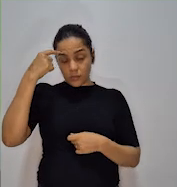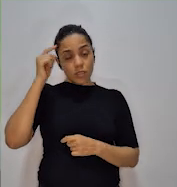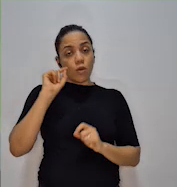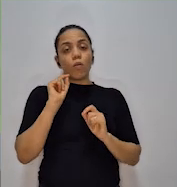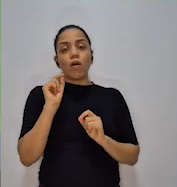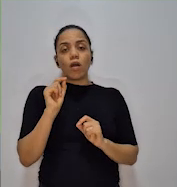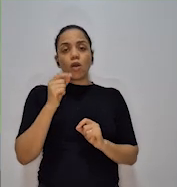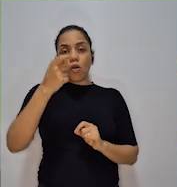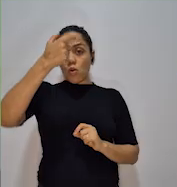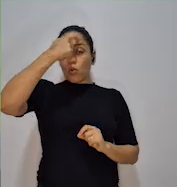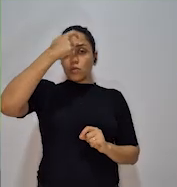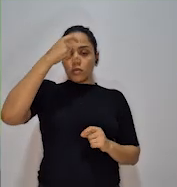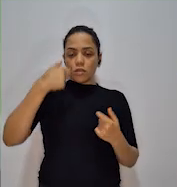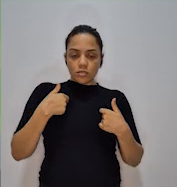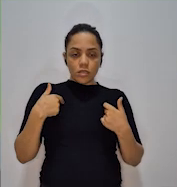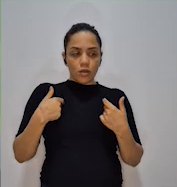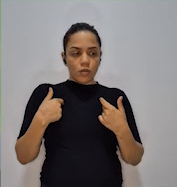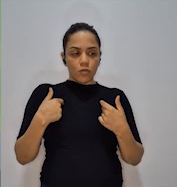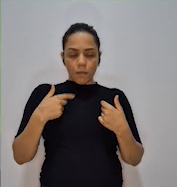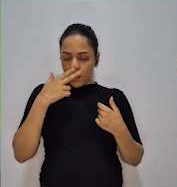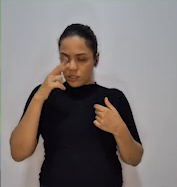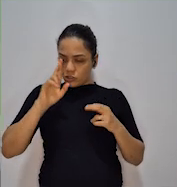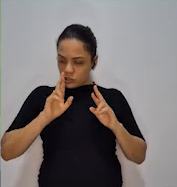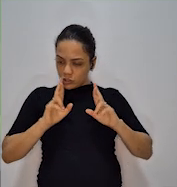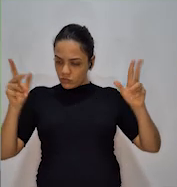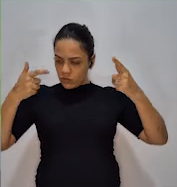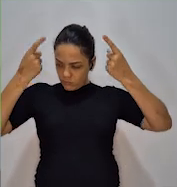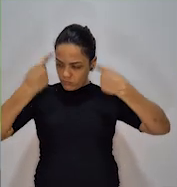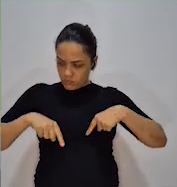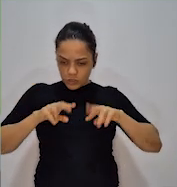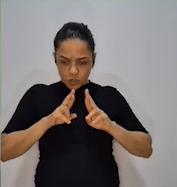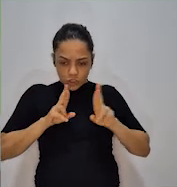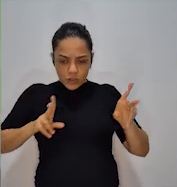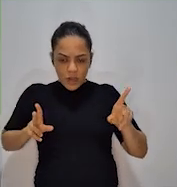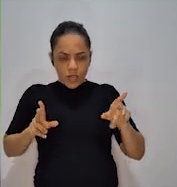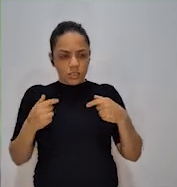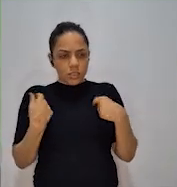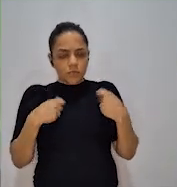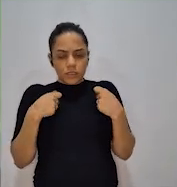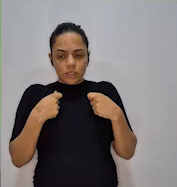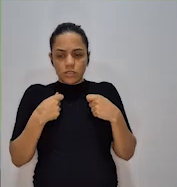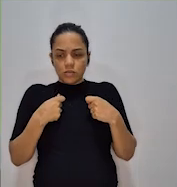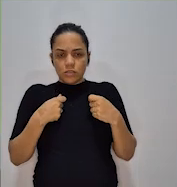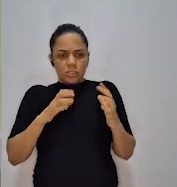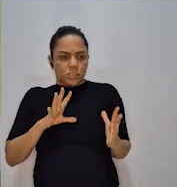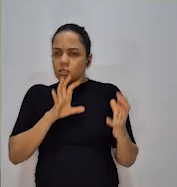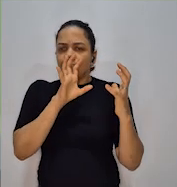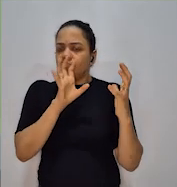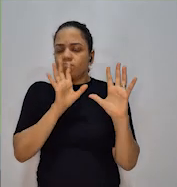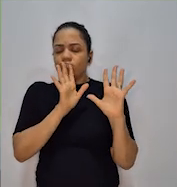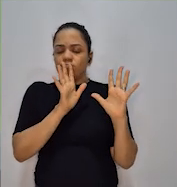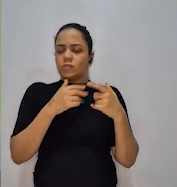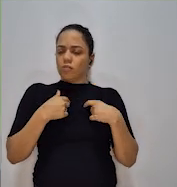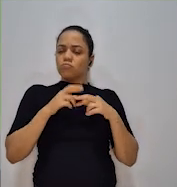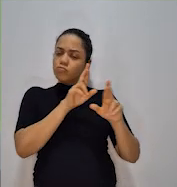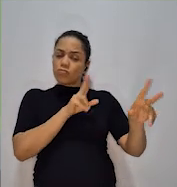torna consciente os nossos vieses e mitiga o impacto deles, né? Diminui o impacto deles nas nossas decisões.